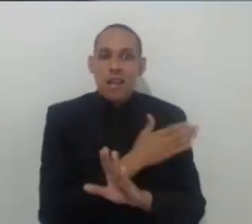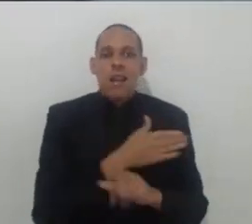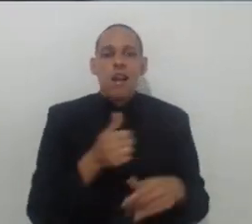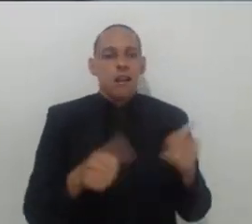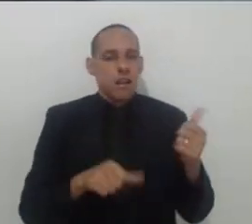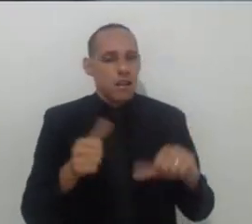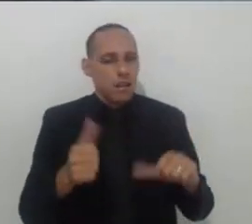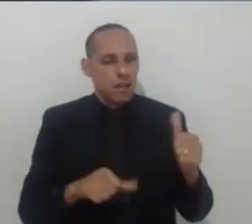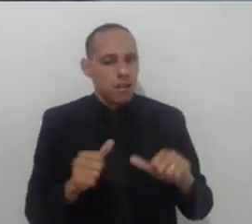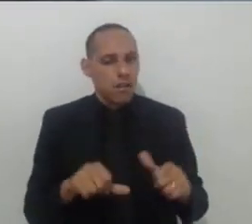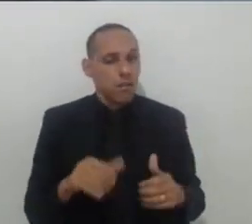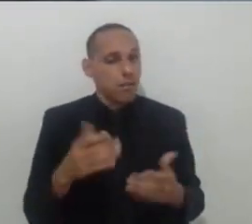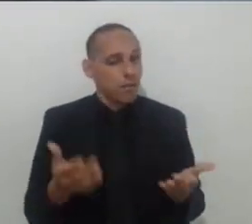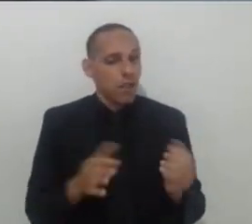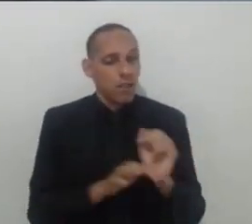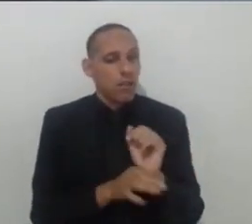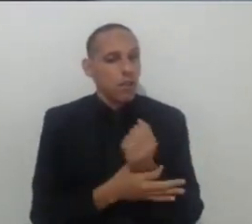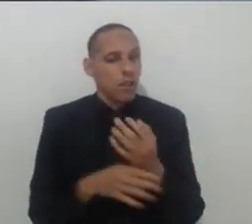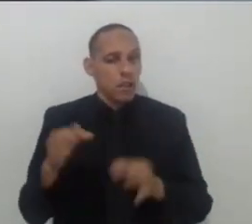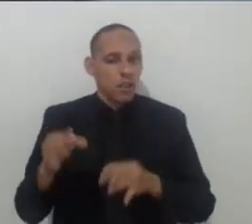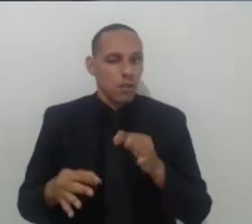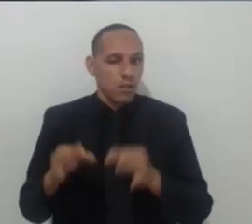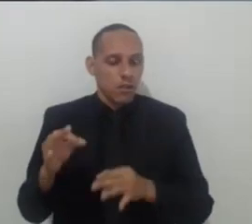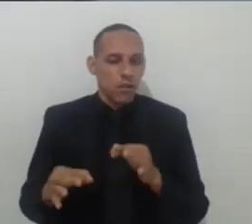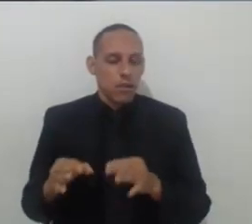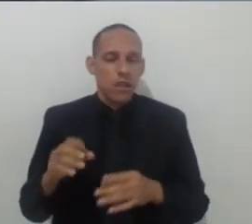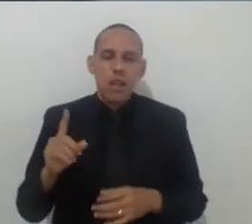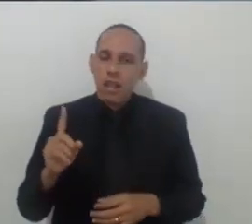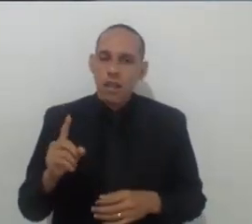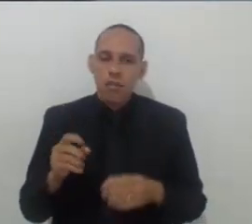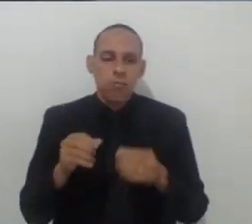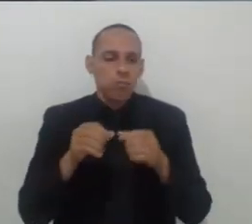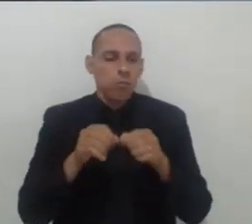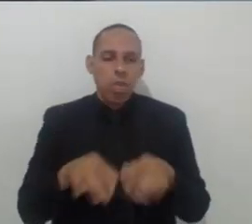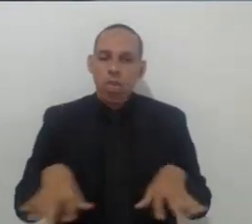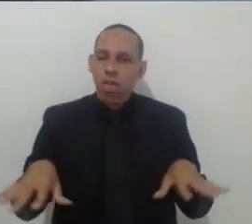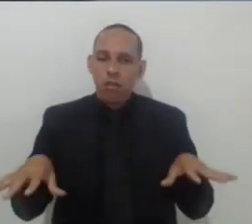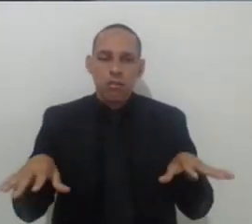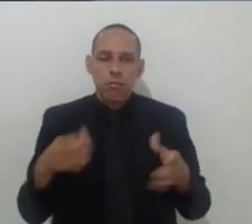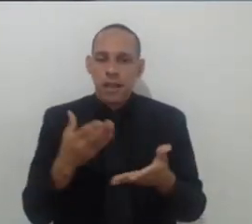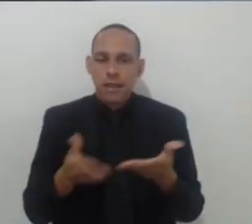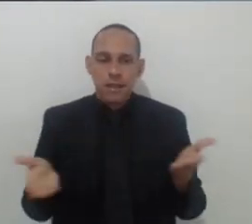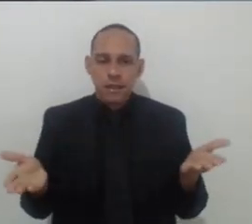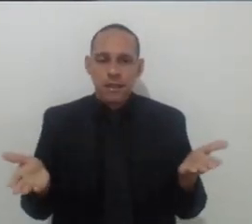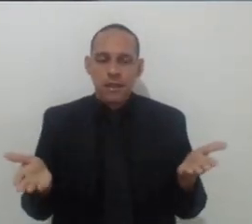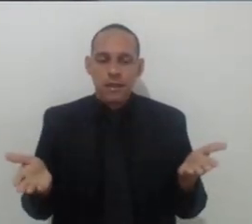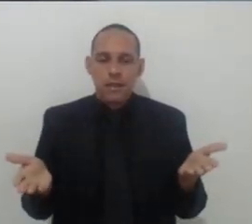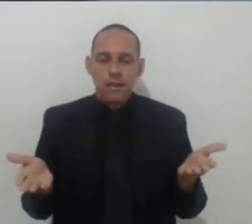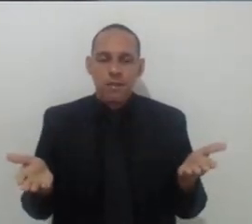acho que a segurança jurídica nessa situação iria por água abaixo. Agora,